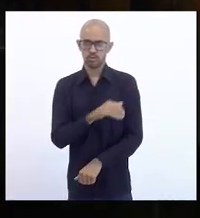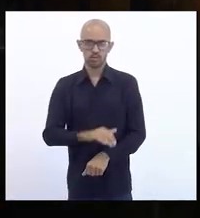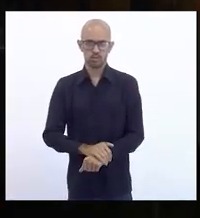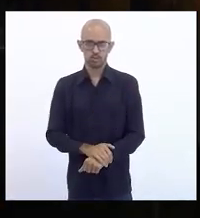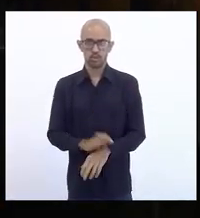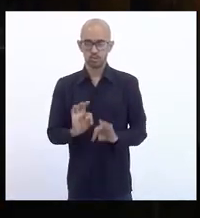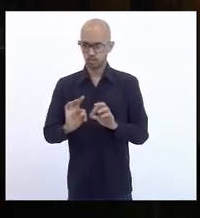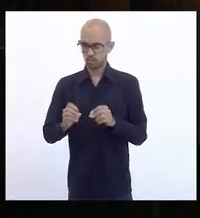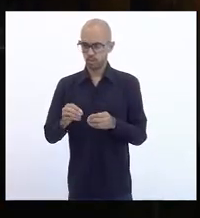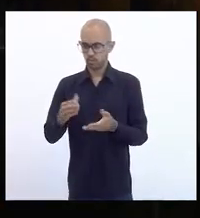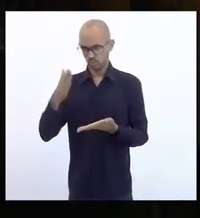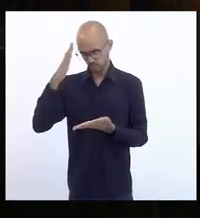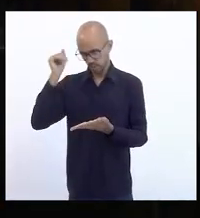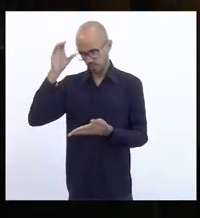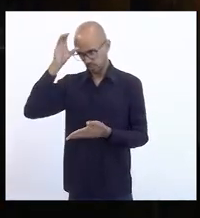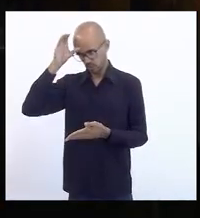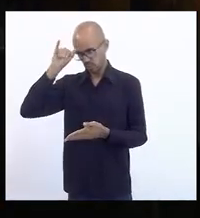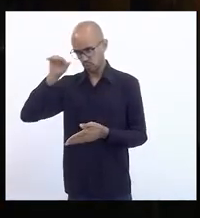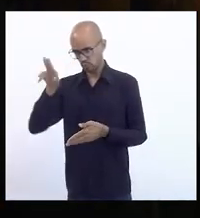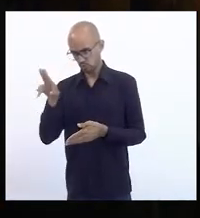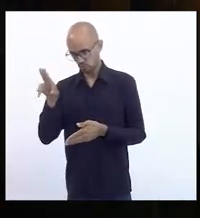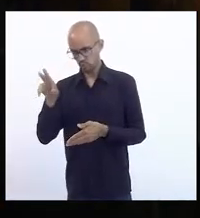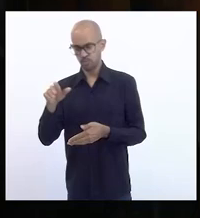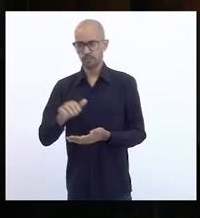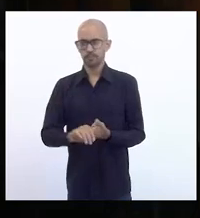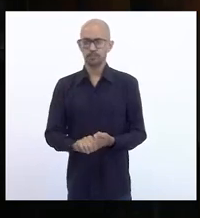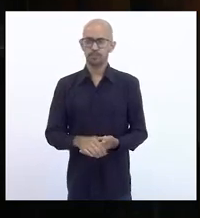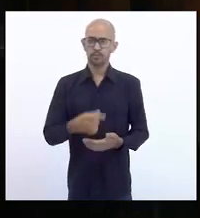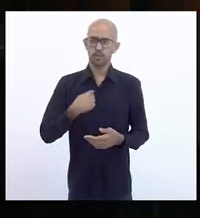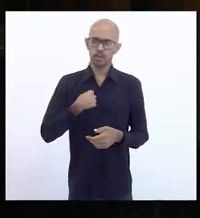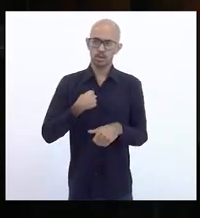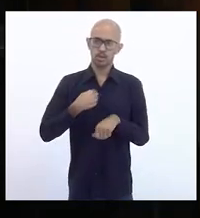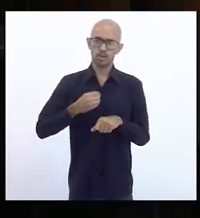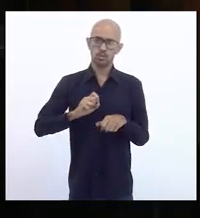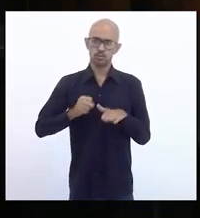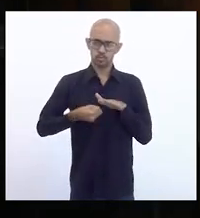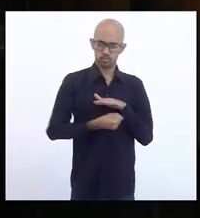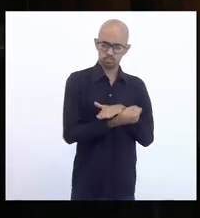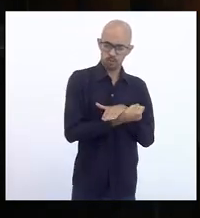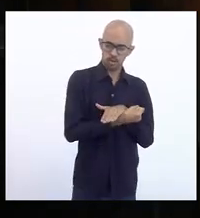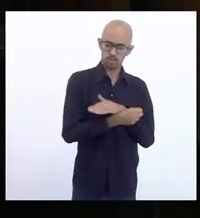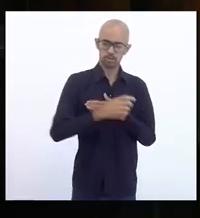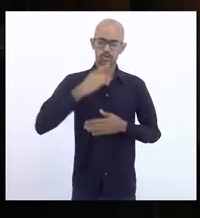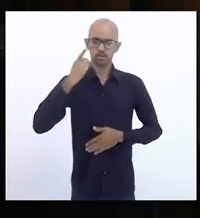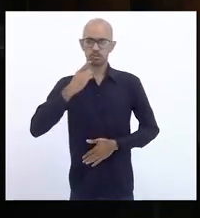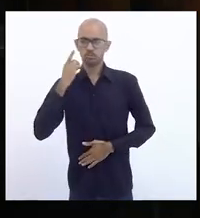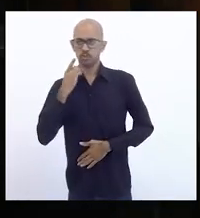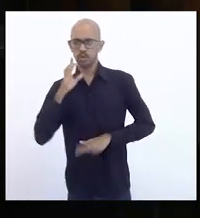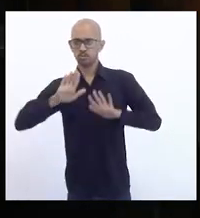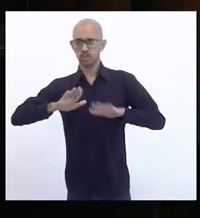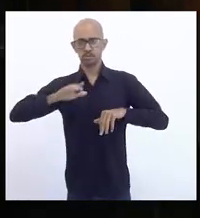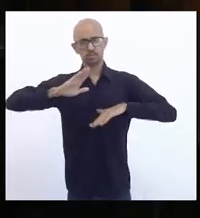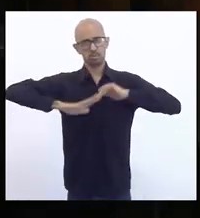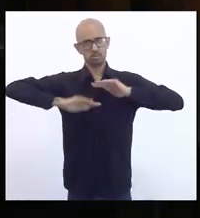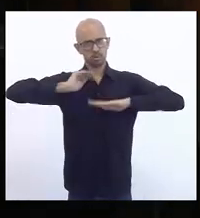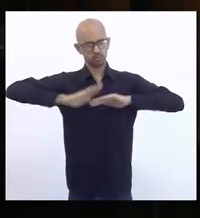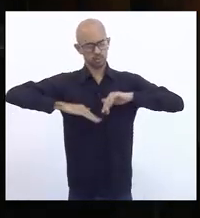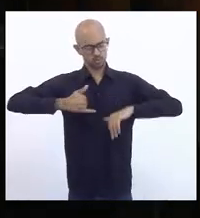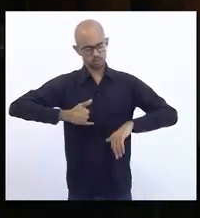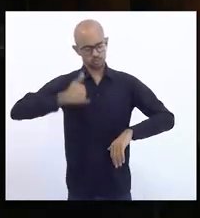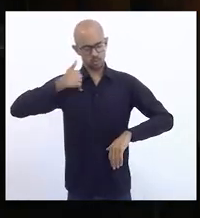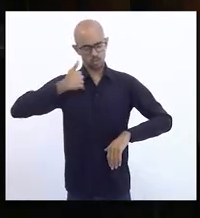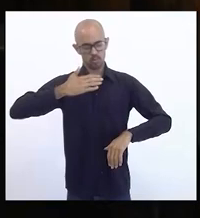Tiaju, eu estou exercendo o mandato de deputado, mas tenho uma profissão, uma carreira da qual me orgulho